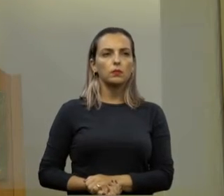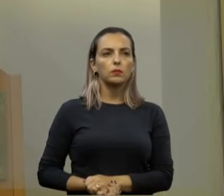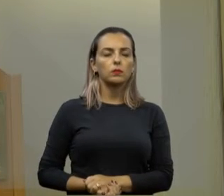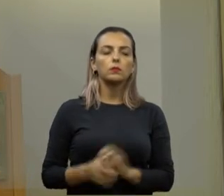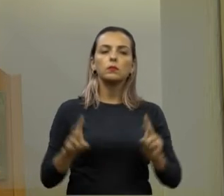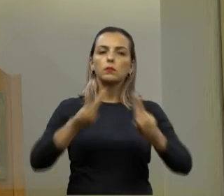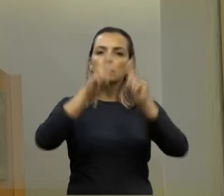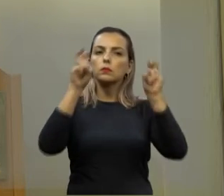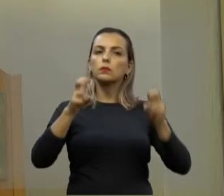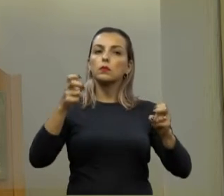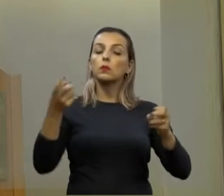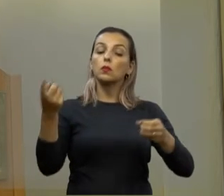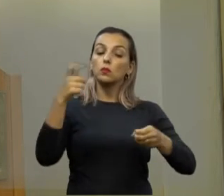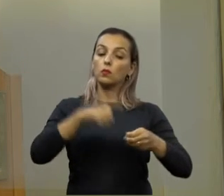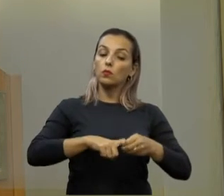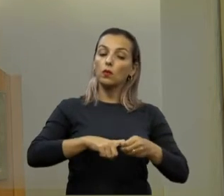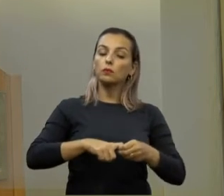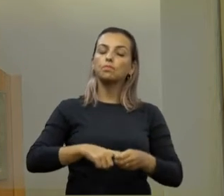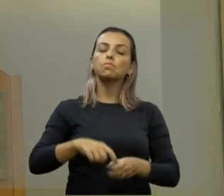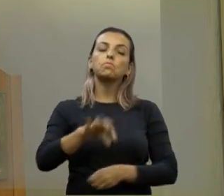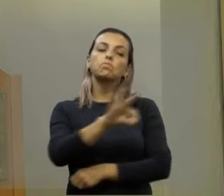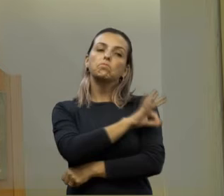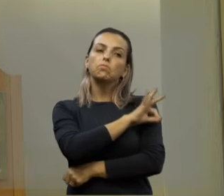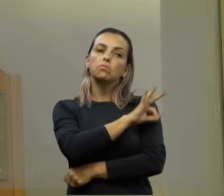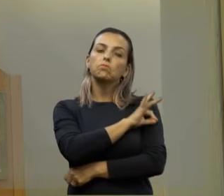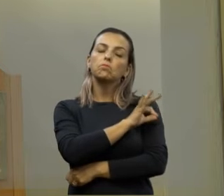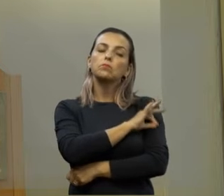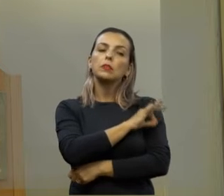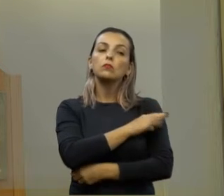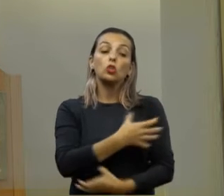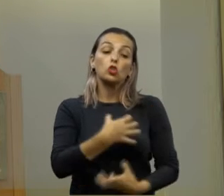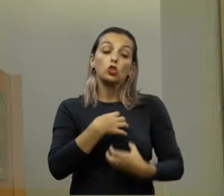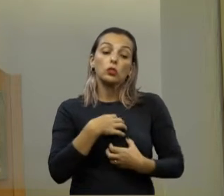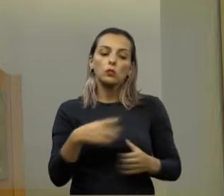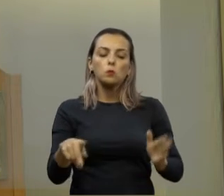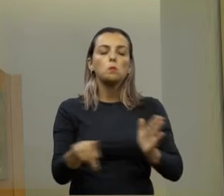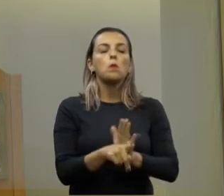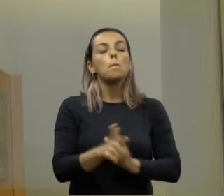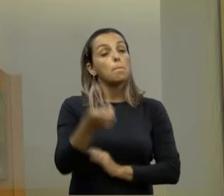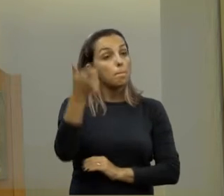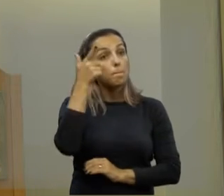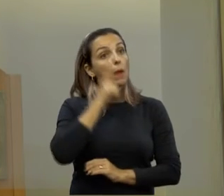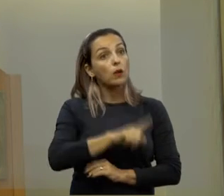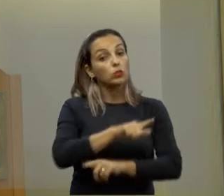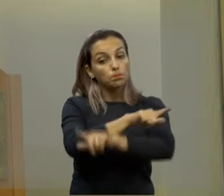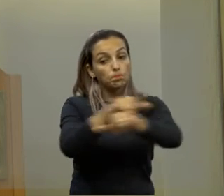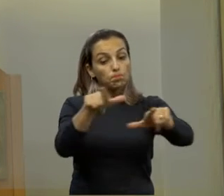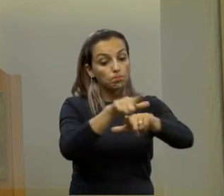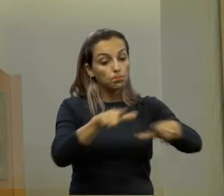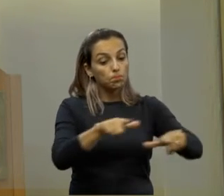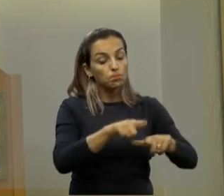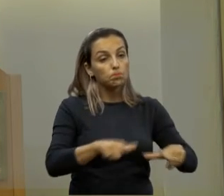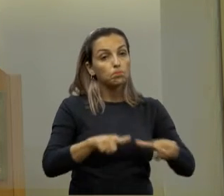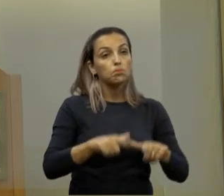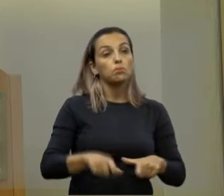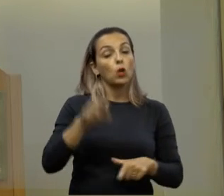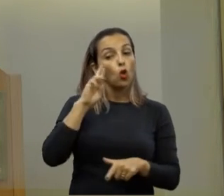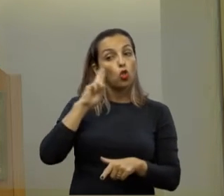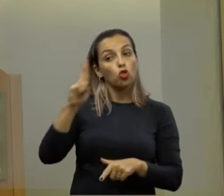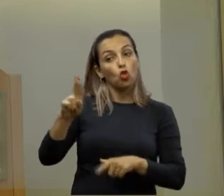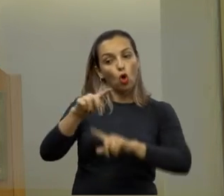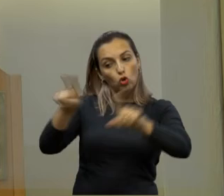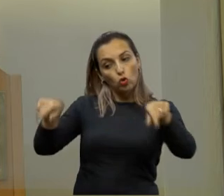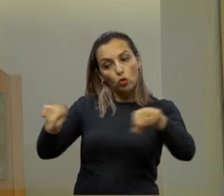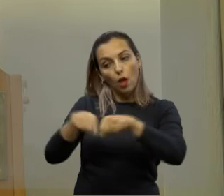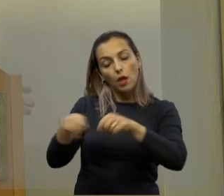tema eu acho que é essencial que a prefeitura cria um caminho para realmente conseguir limpar e autuar os proprietários desse terrenos